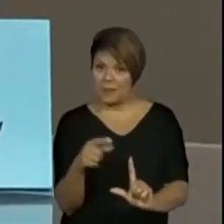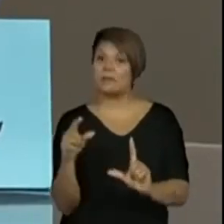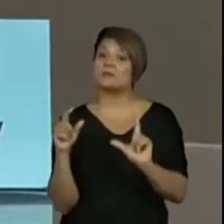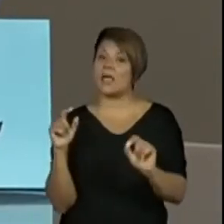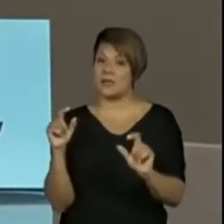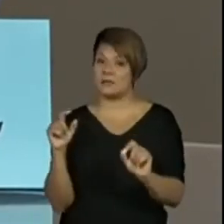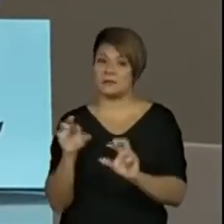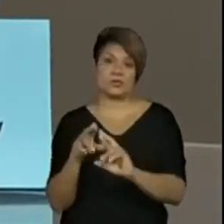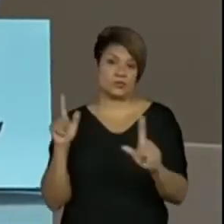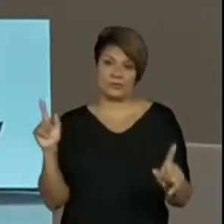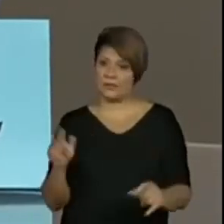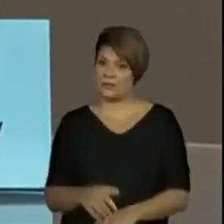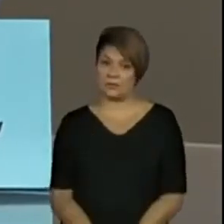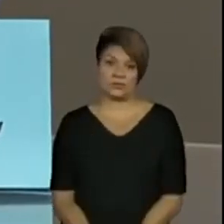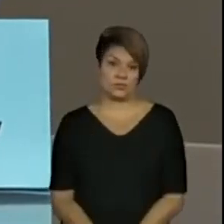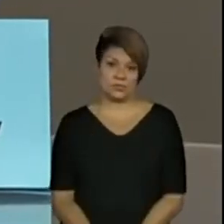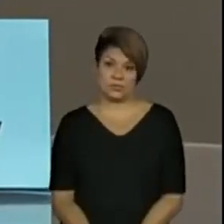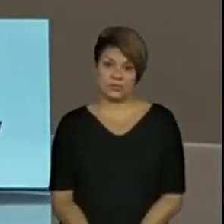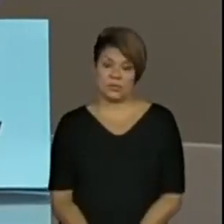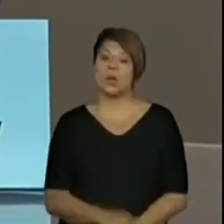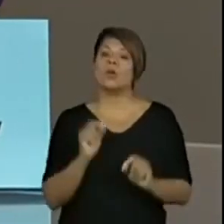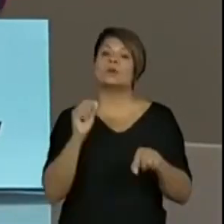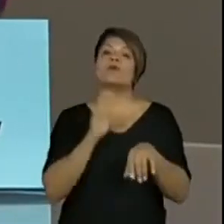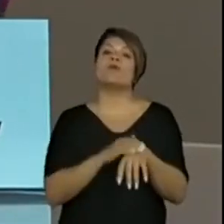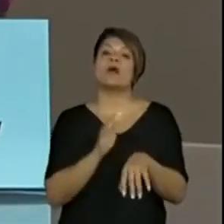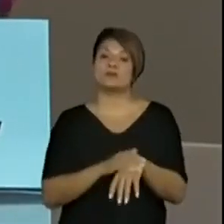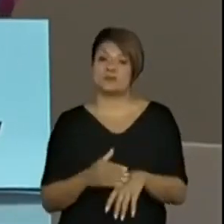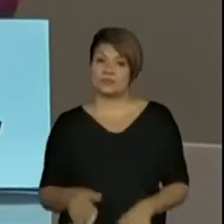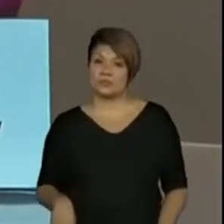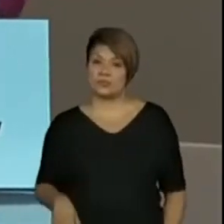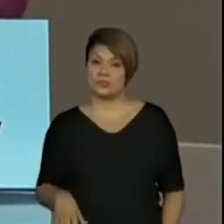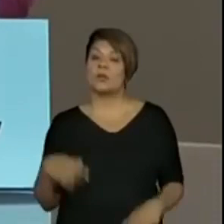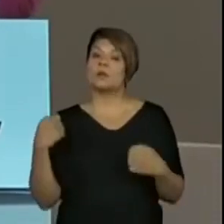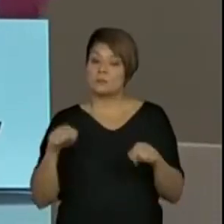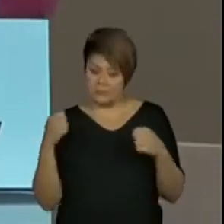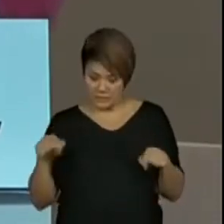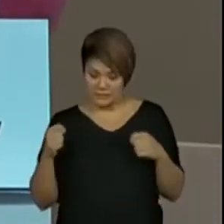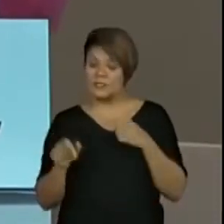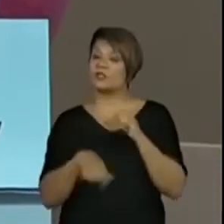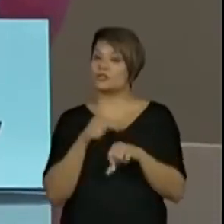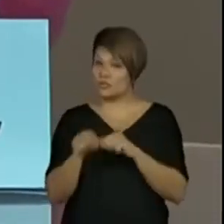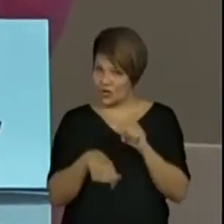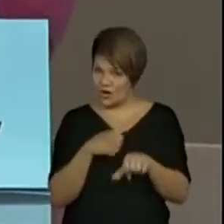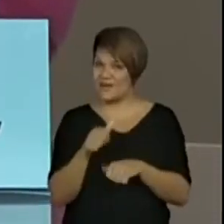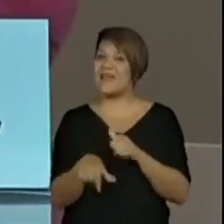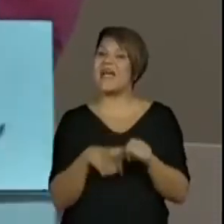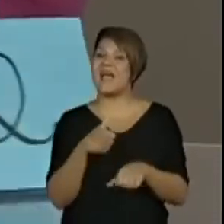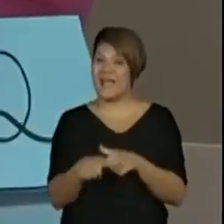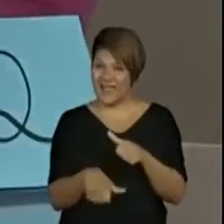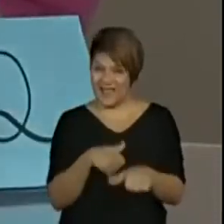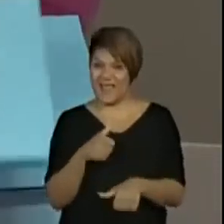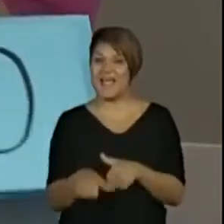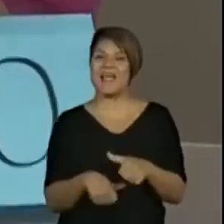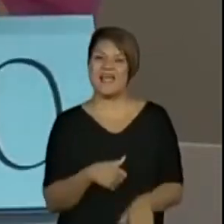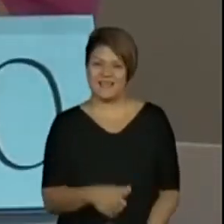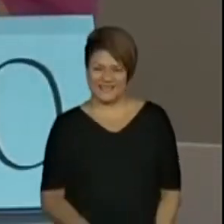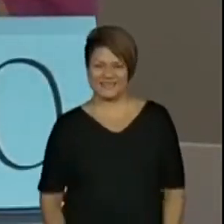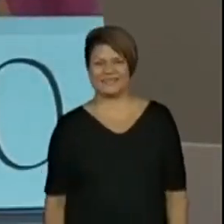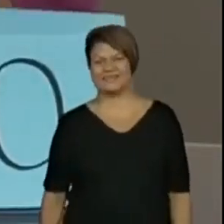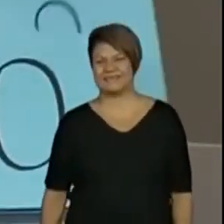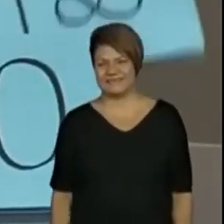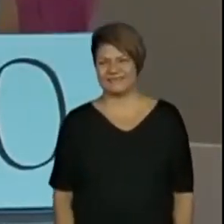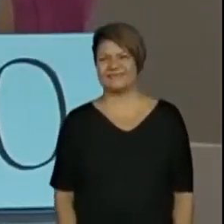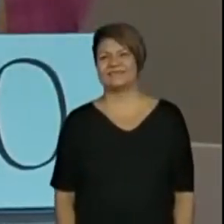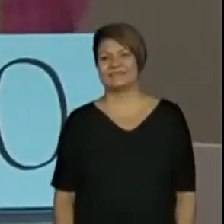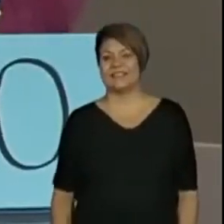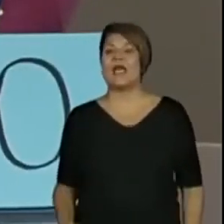correto essa organização aqui. O que, que eu faço, professora Kelly? Troca as placas, professora. Vamos trocar! Eu tinha que ter ido